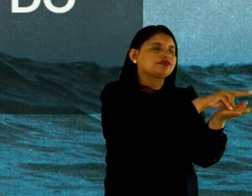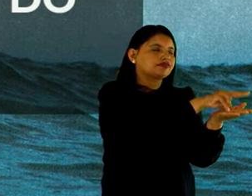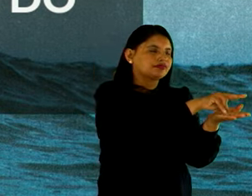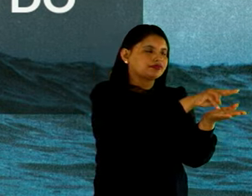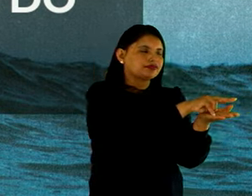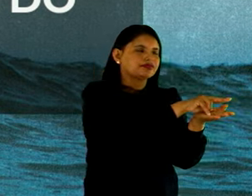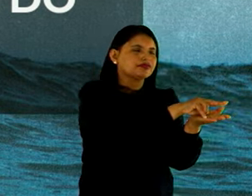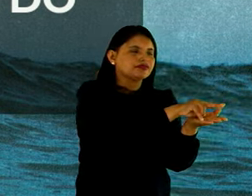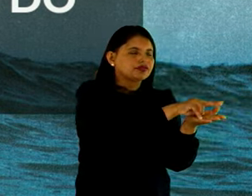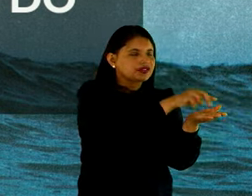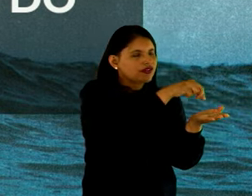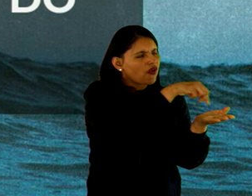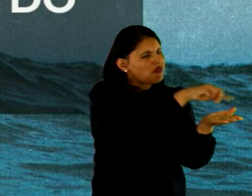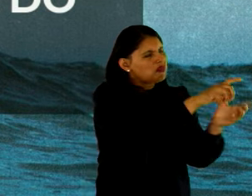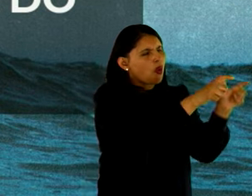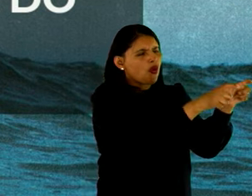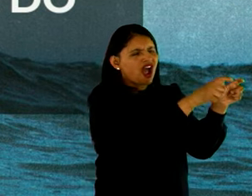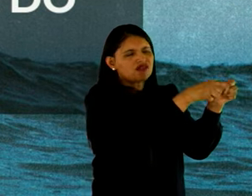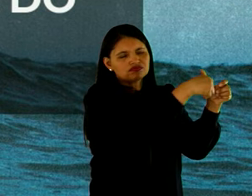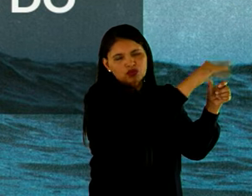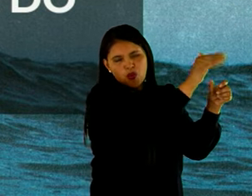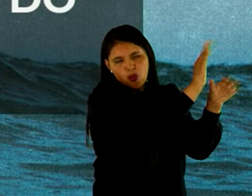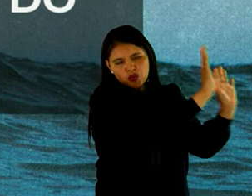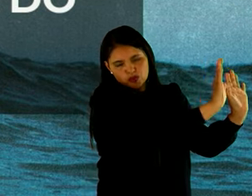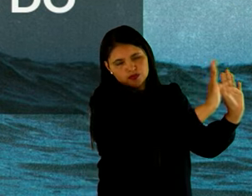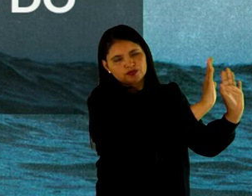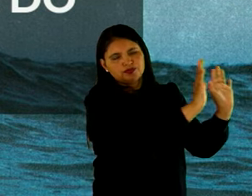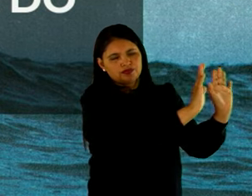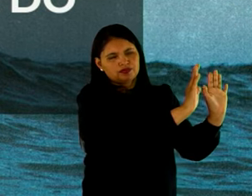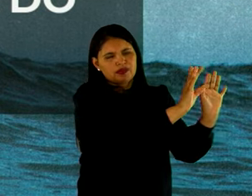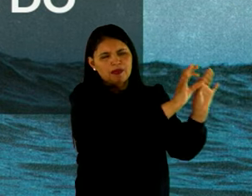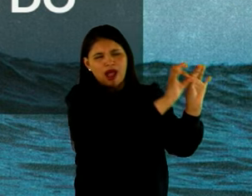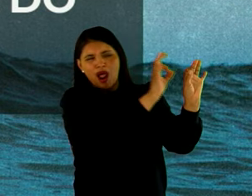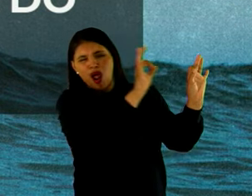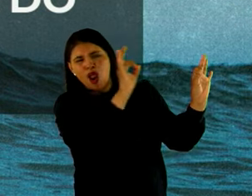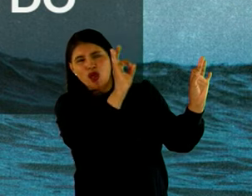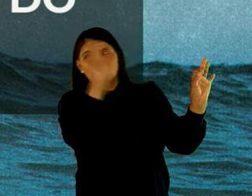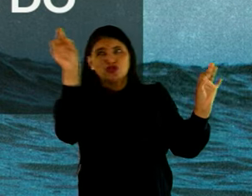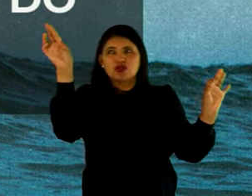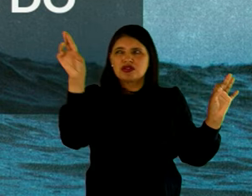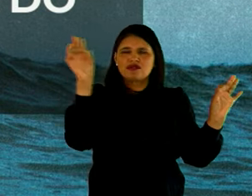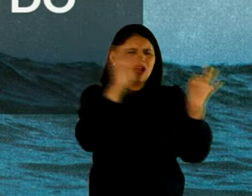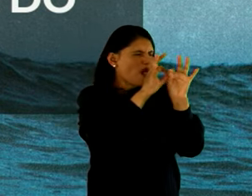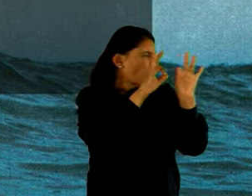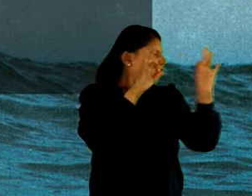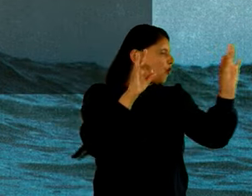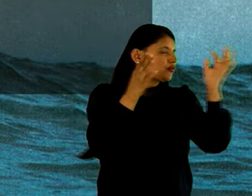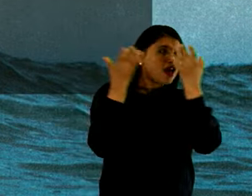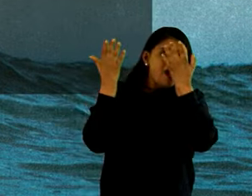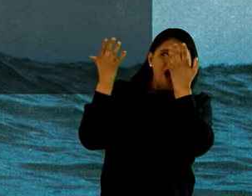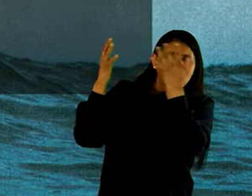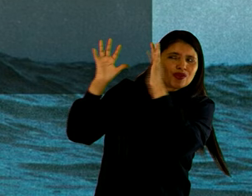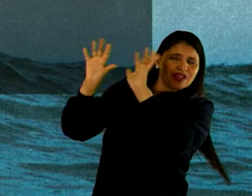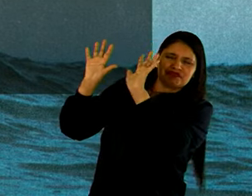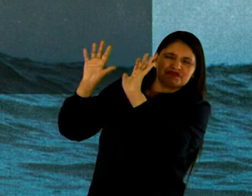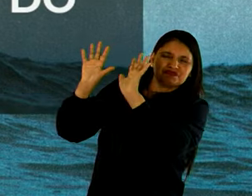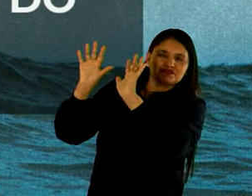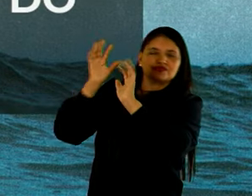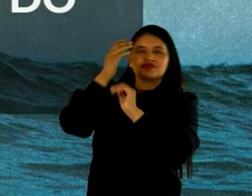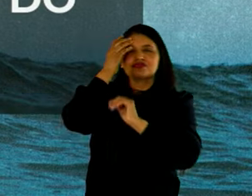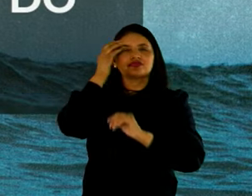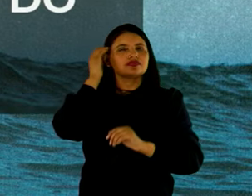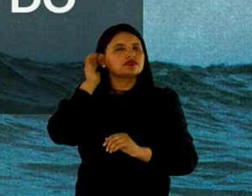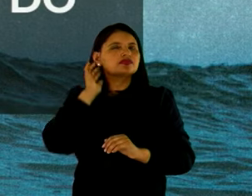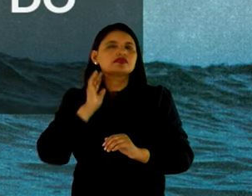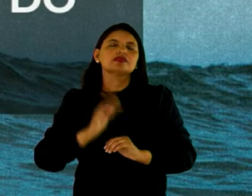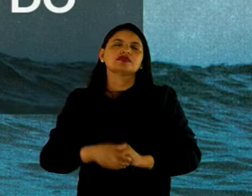navio para ir com eles para Tarses, para longe da presença do Senhor. Quero dar uma paradinha aí antes de continuar a